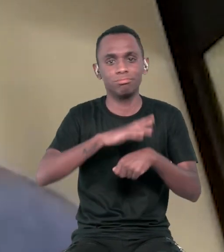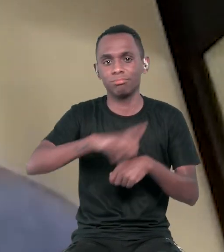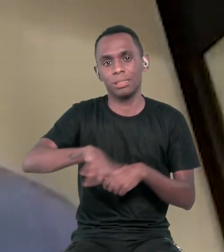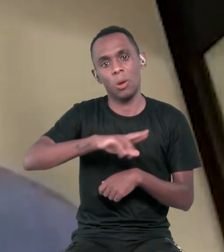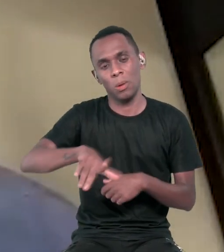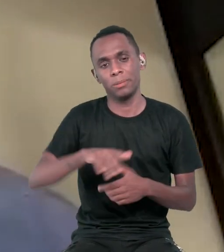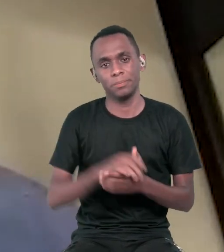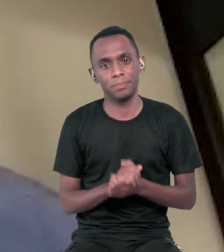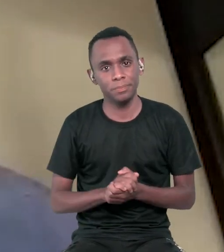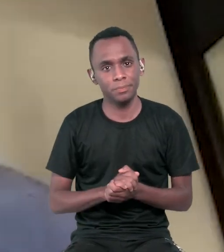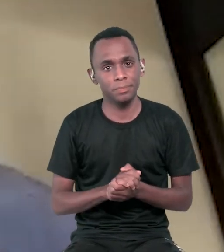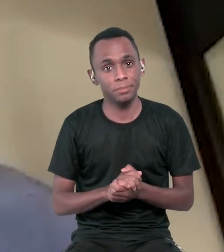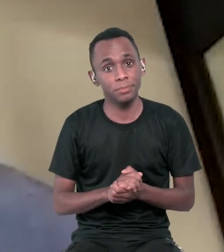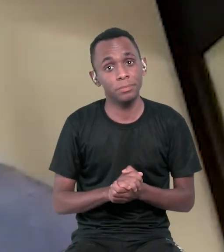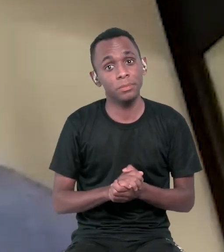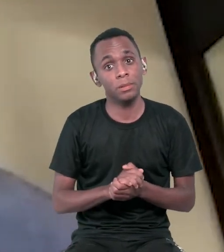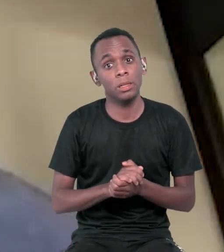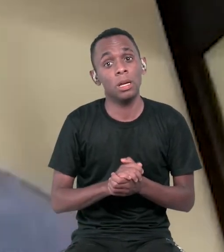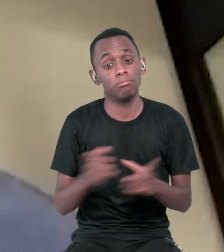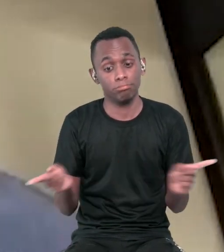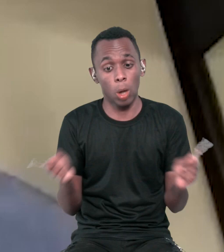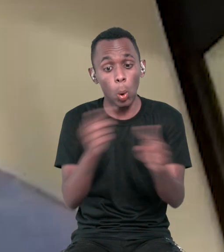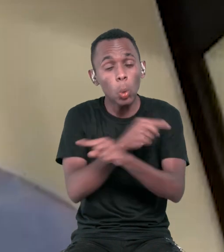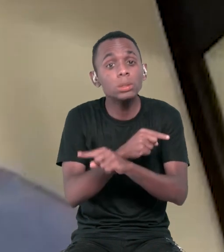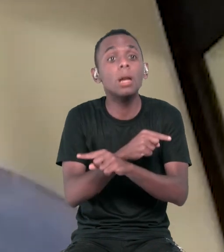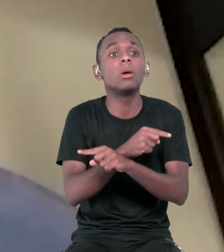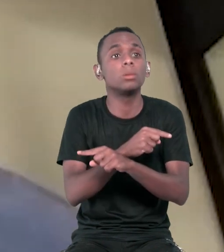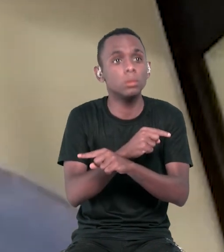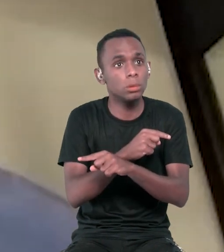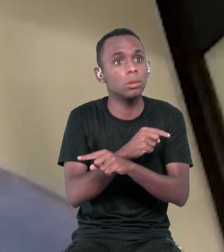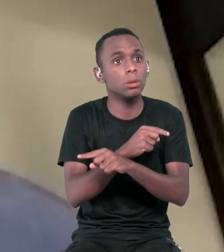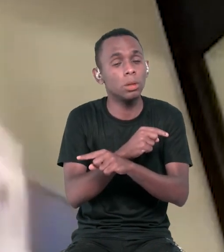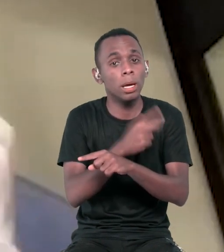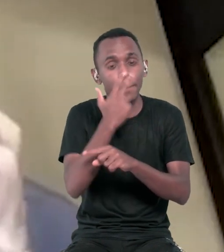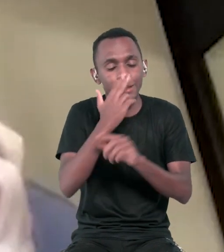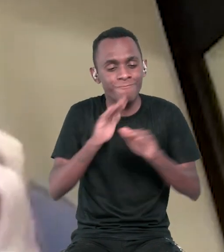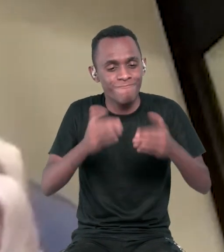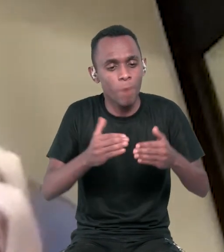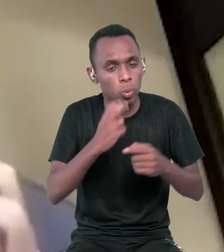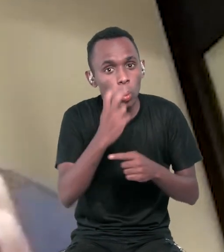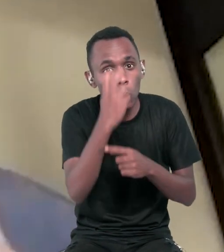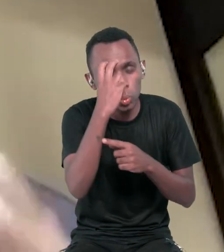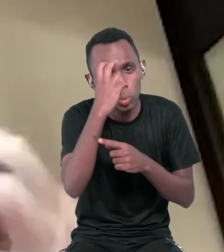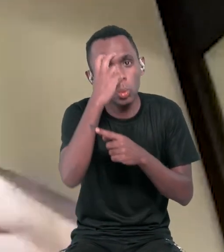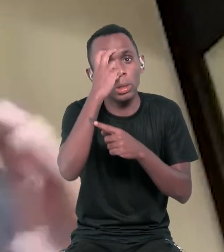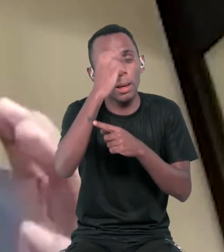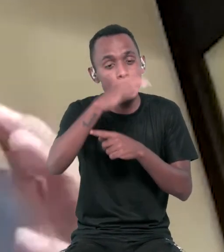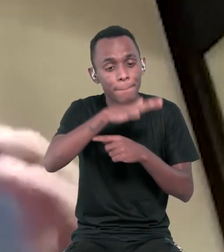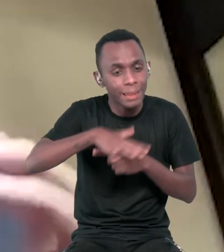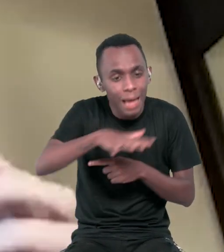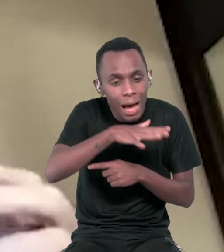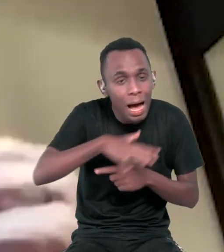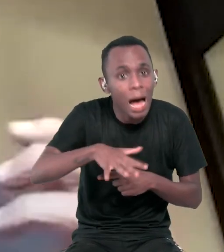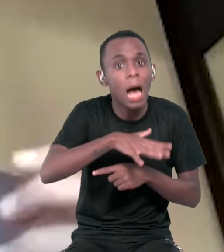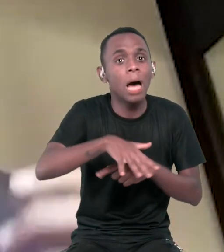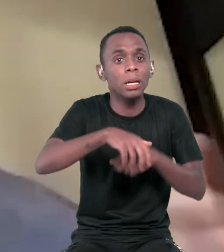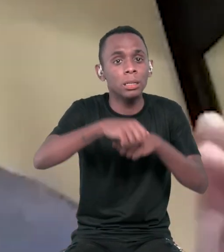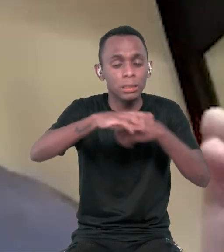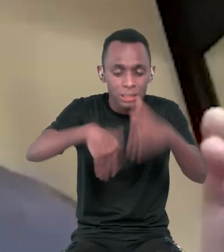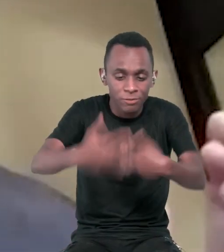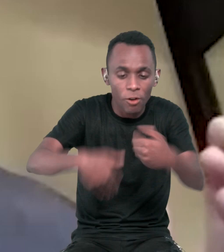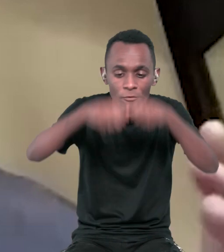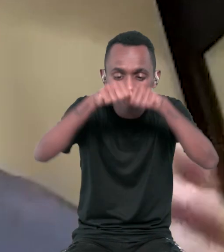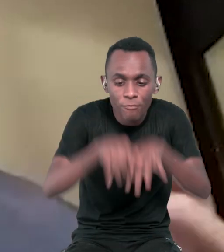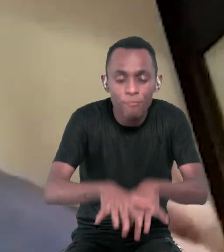elites. As elites, ao contrário, as elites se fecham na cultura, desterram a cultura,